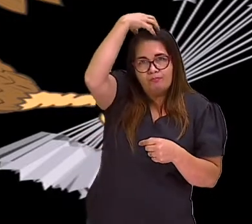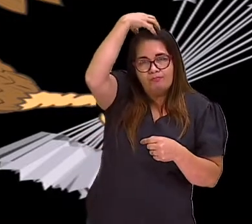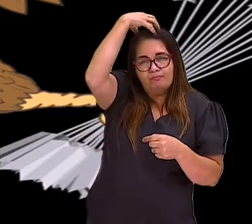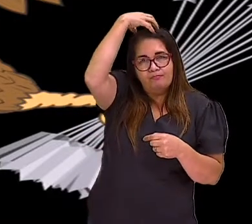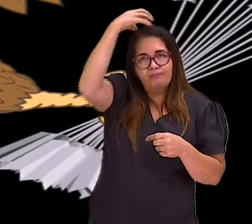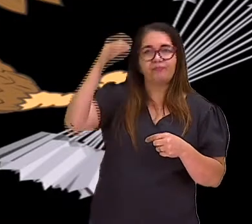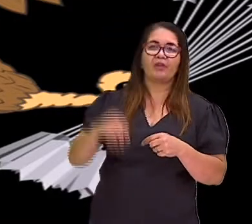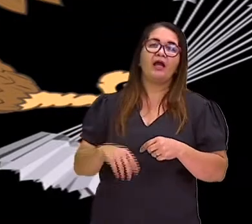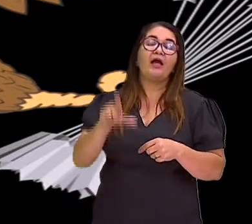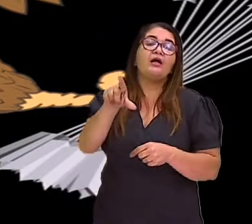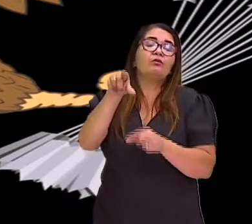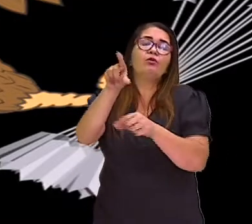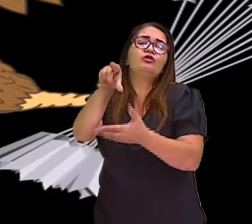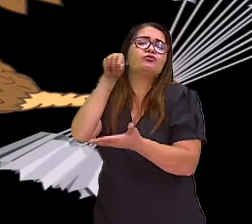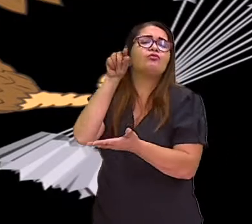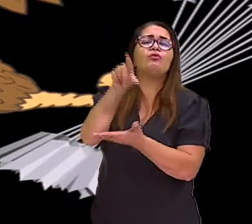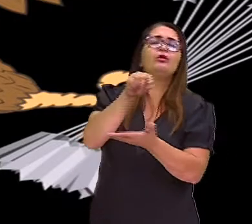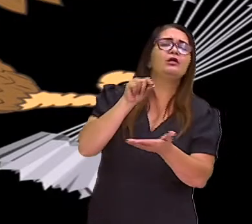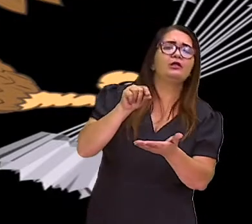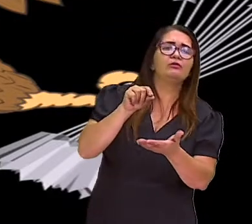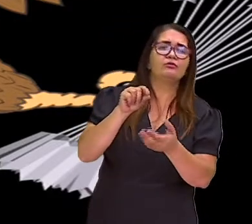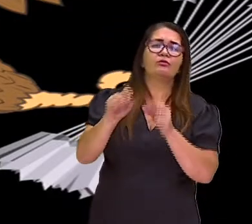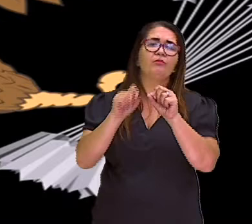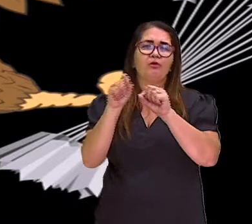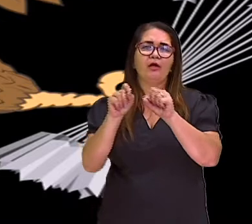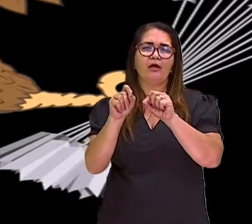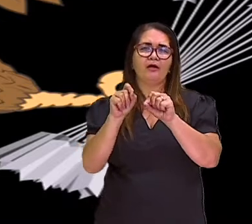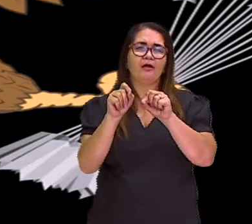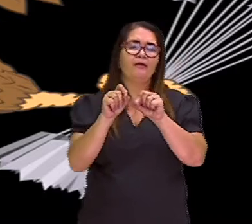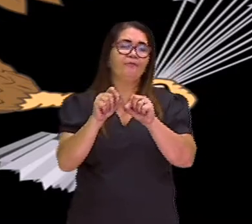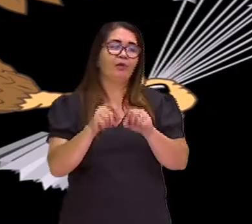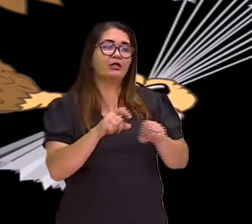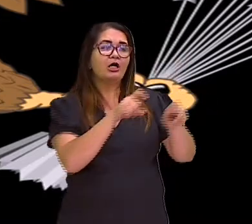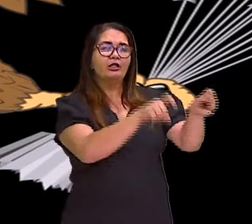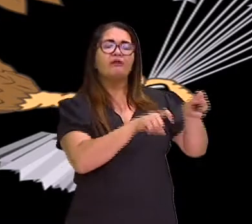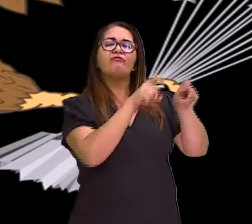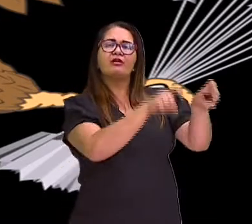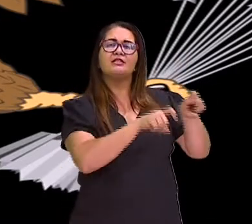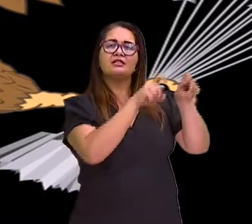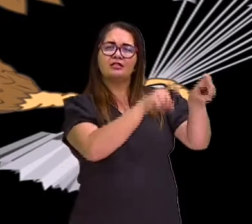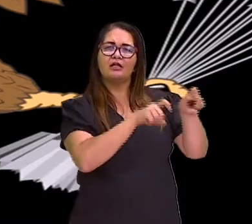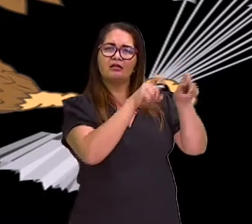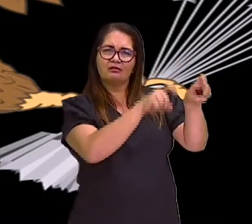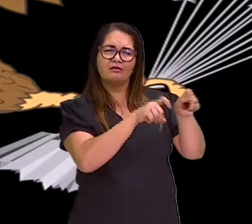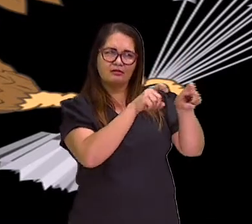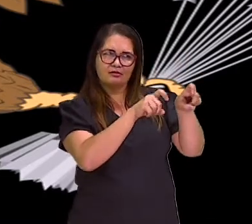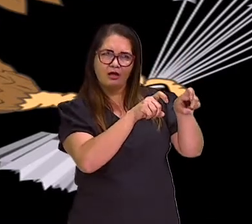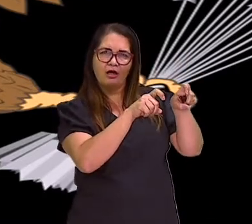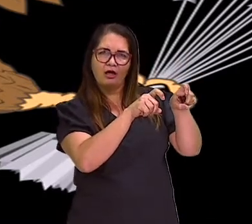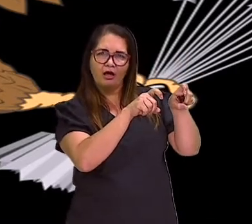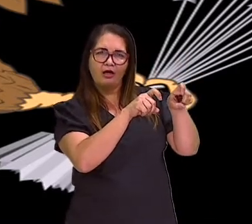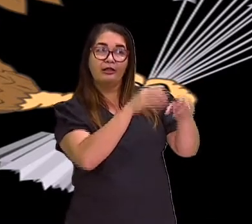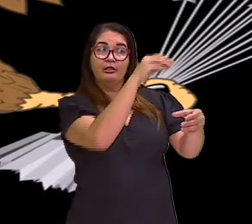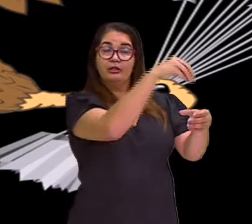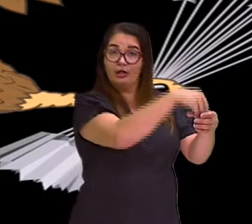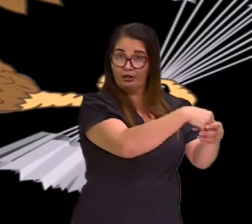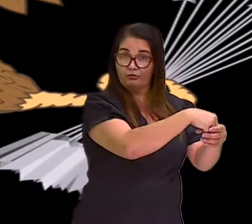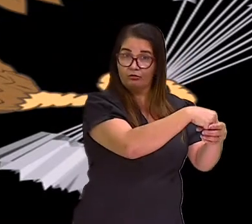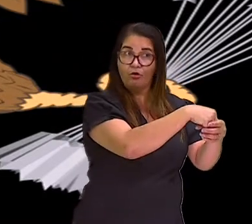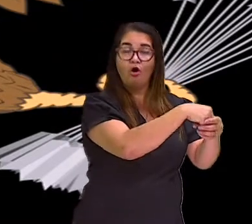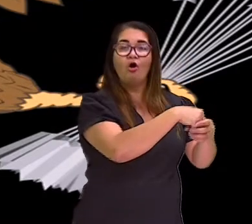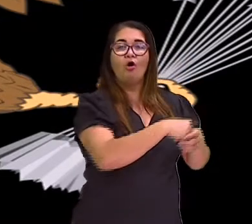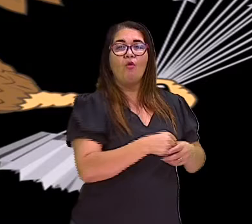sulistas, os fazendeiros mais ricos e poderosos agiam como governadores